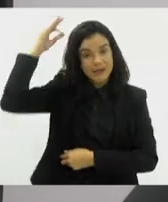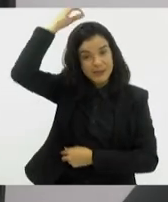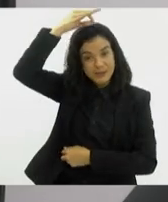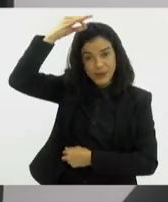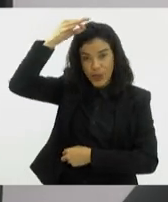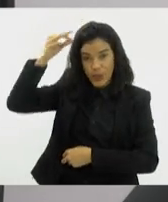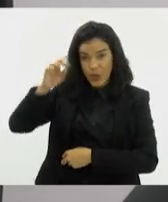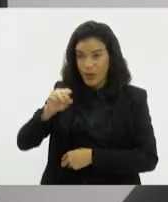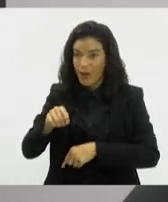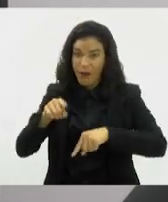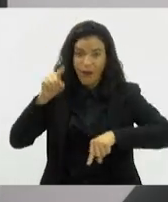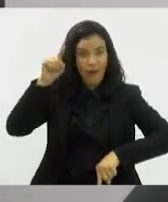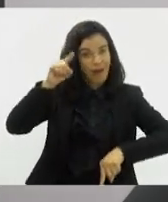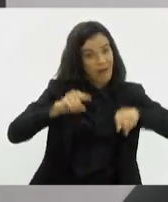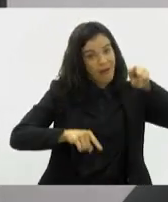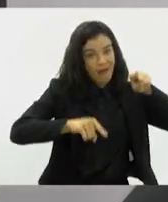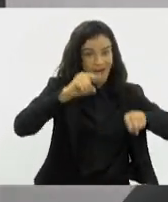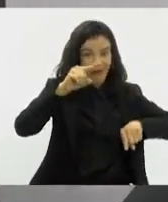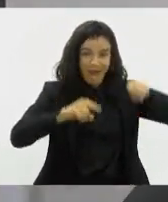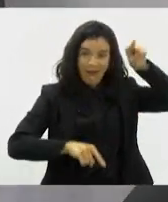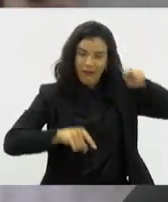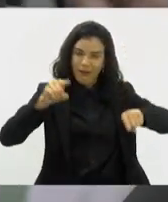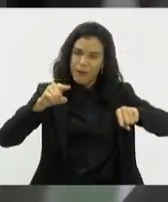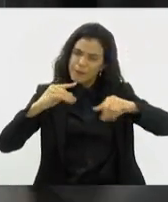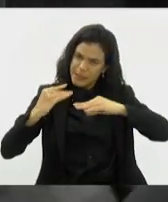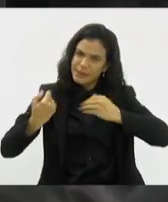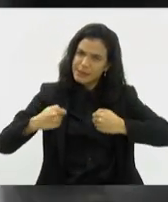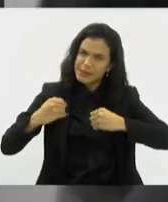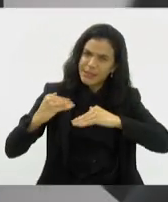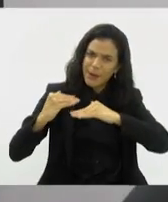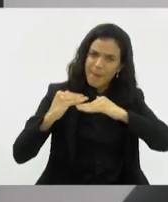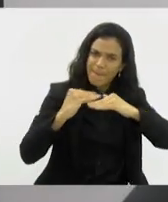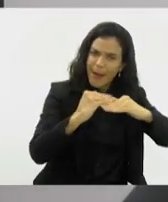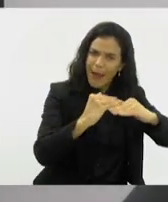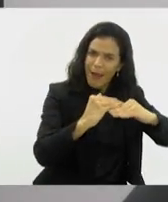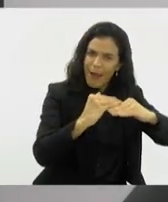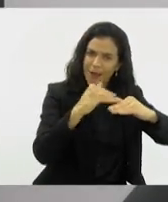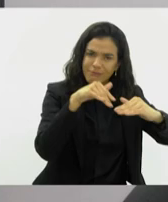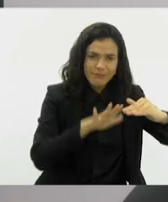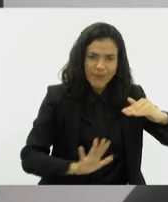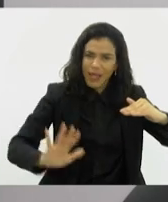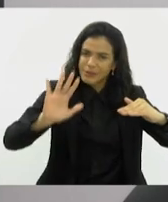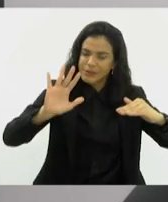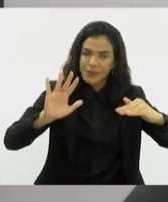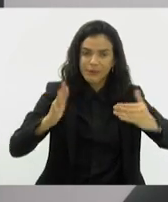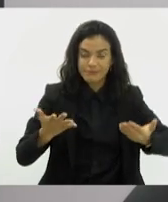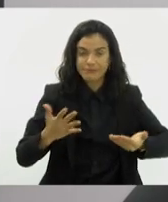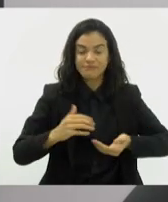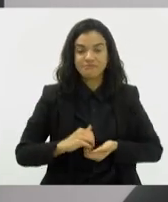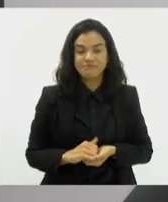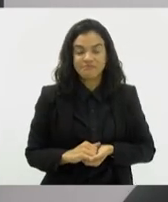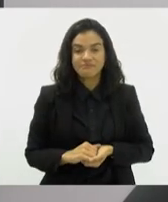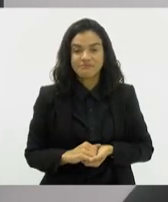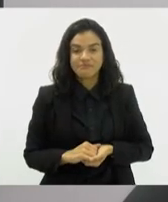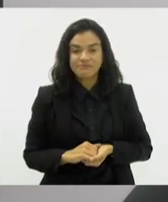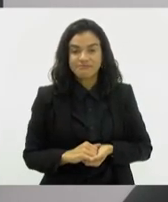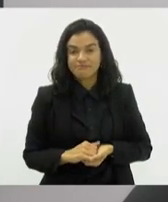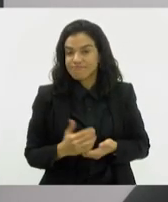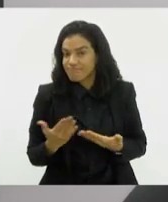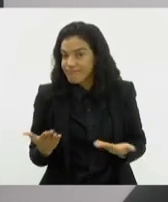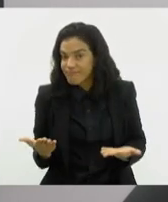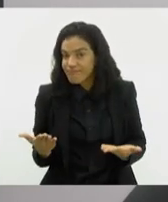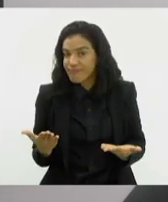São Paulo é, em Santa Catarina. Tem que ter uma uniformidade nacional. É uma questão que a